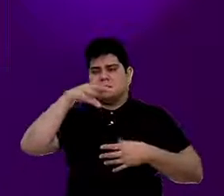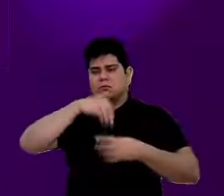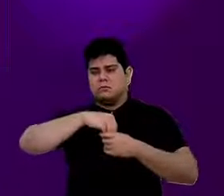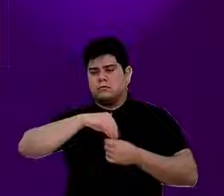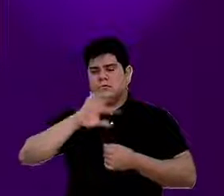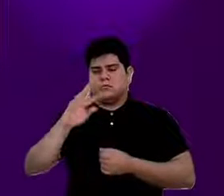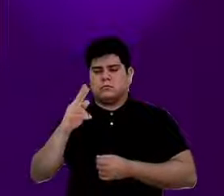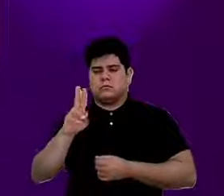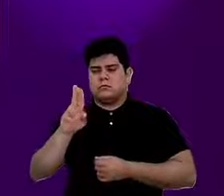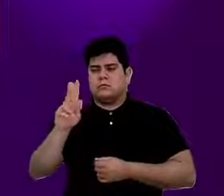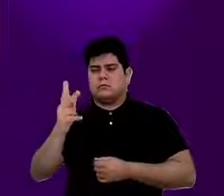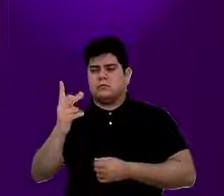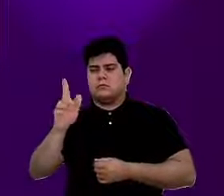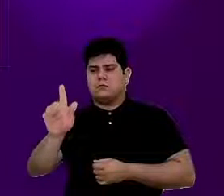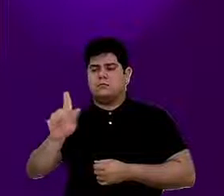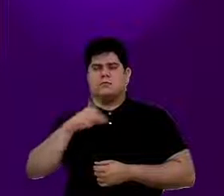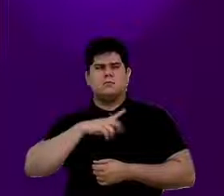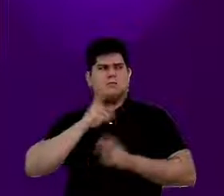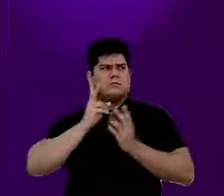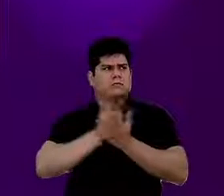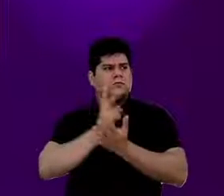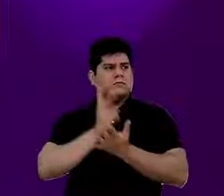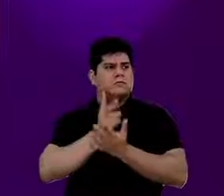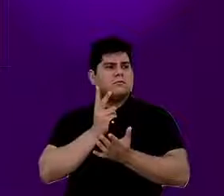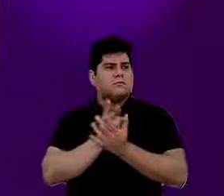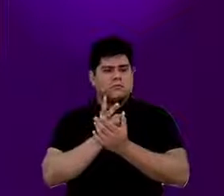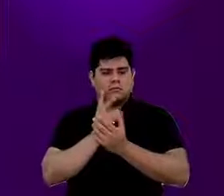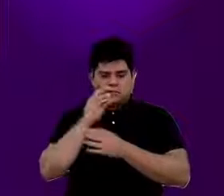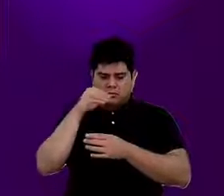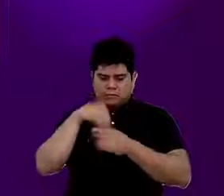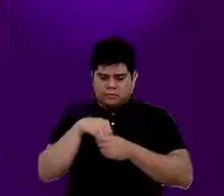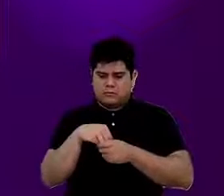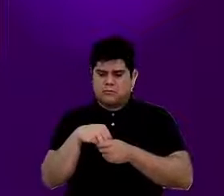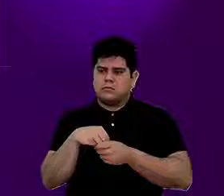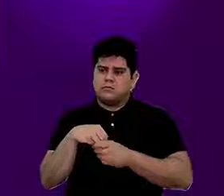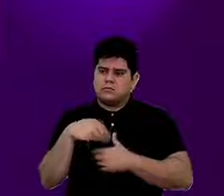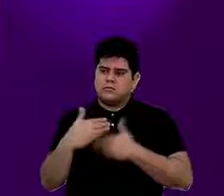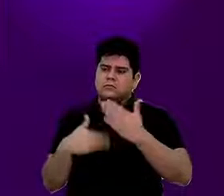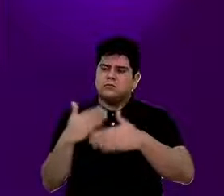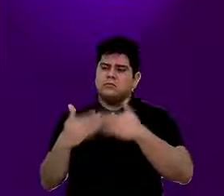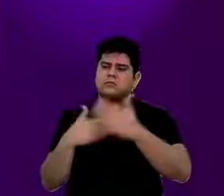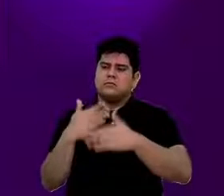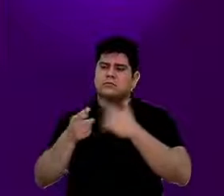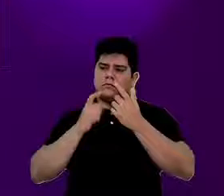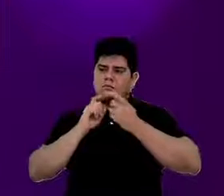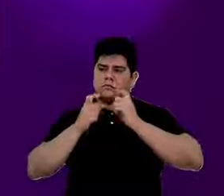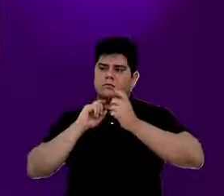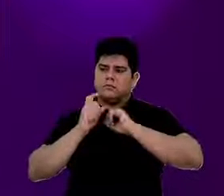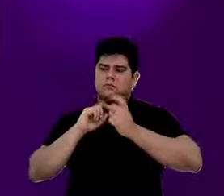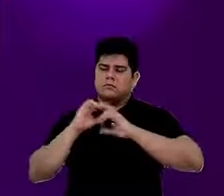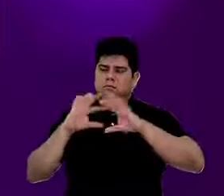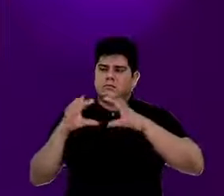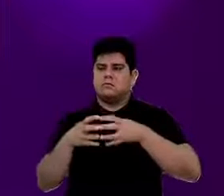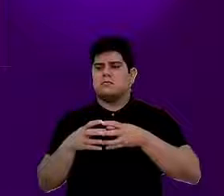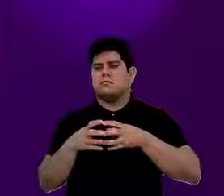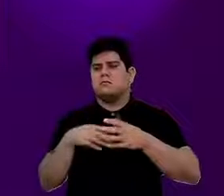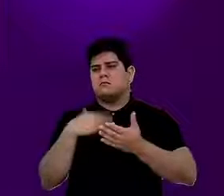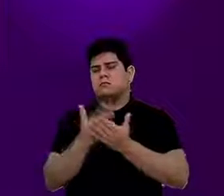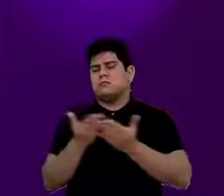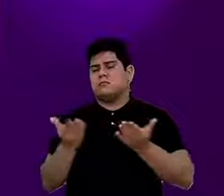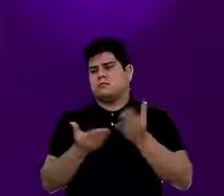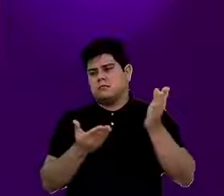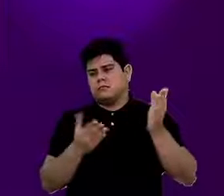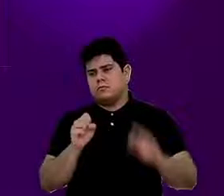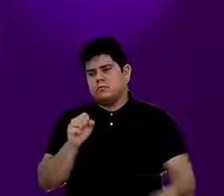OHG, sempre plantou a sementinha, e essa sementinha continua com as suas reuniões do grupo até hoje lá no